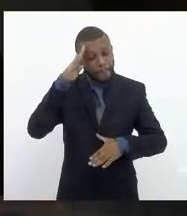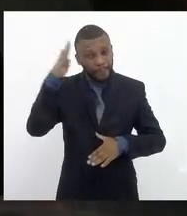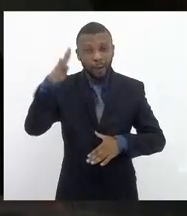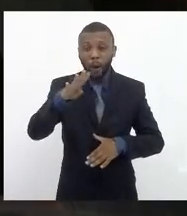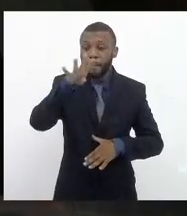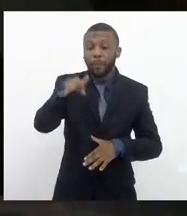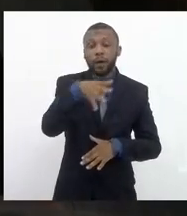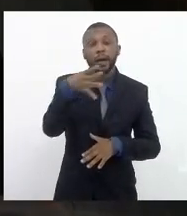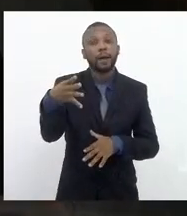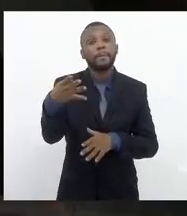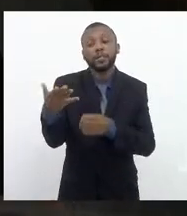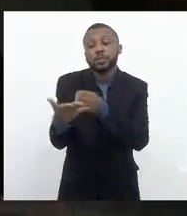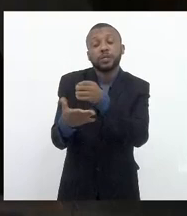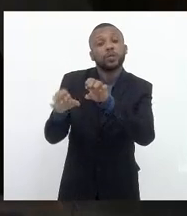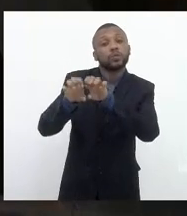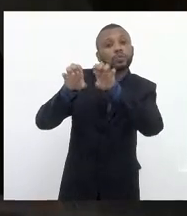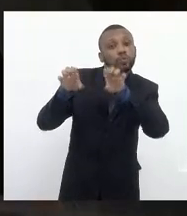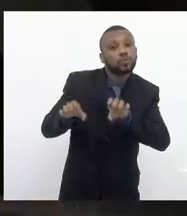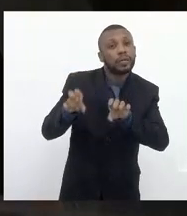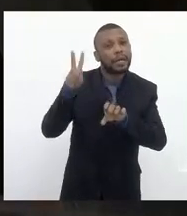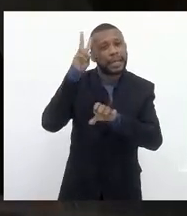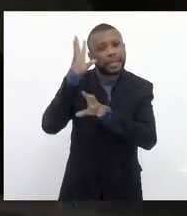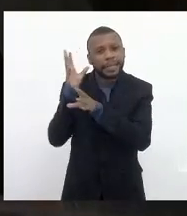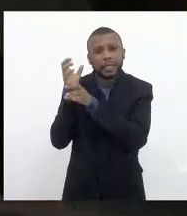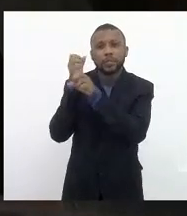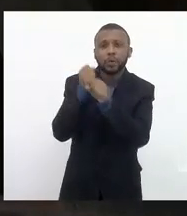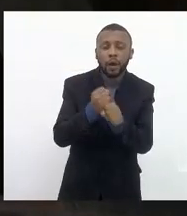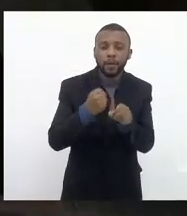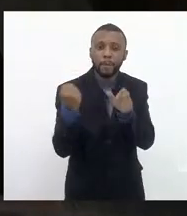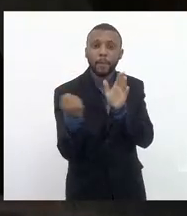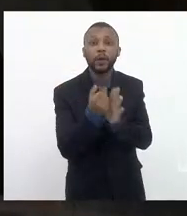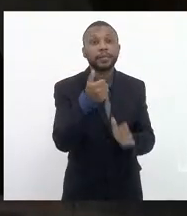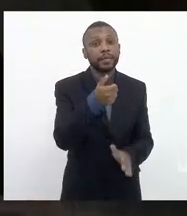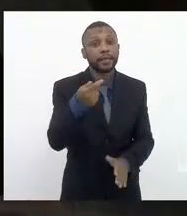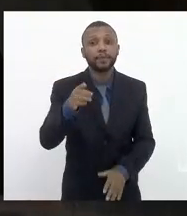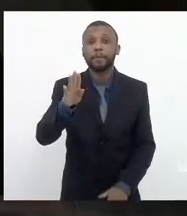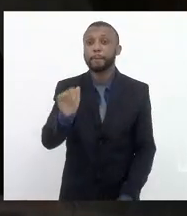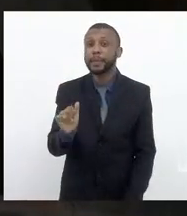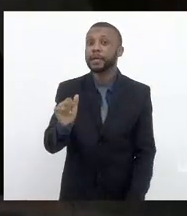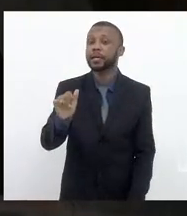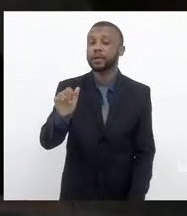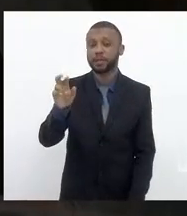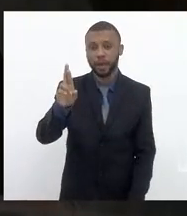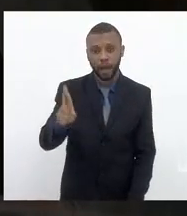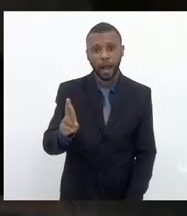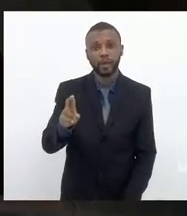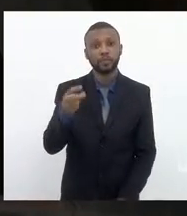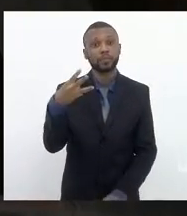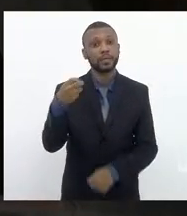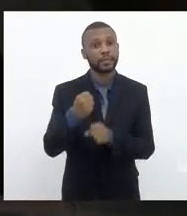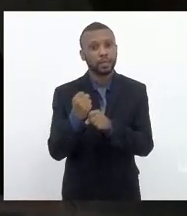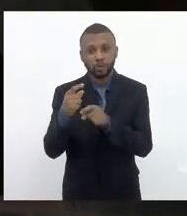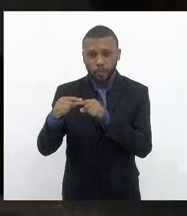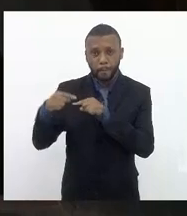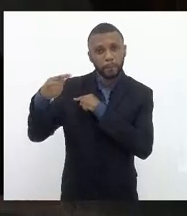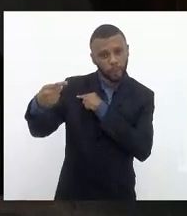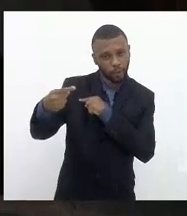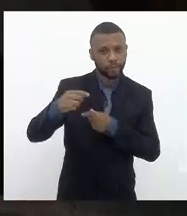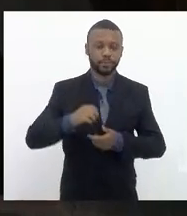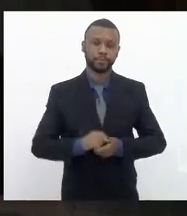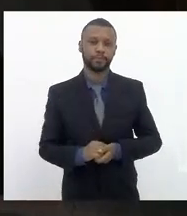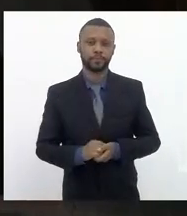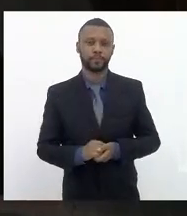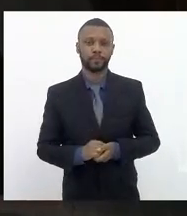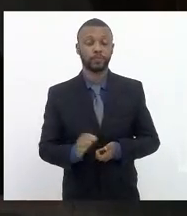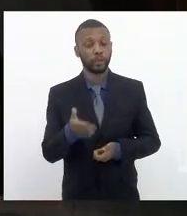história da ordem de mais de 17 bilhões de reais nos próximos três anos o operador Cláudio Cássio